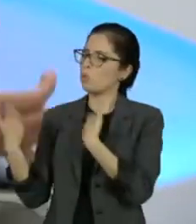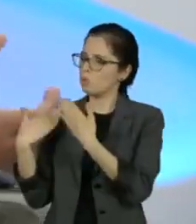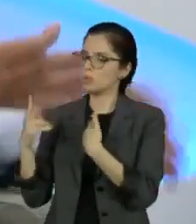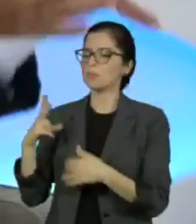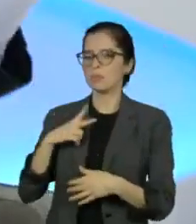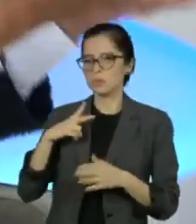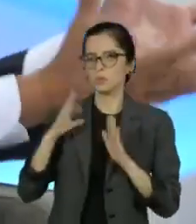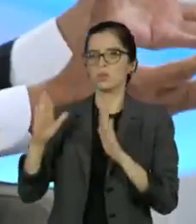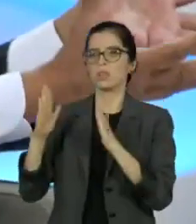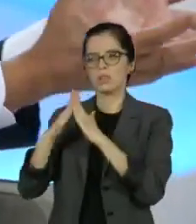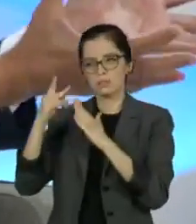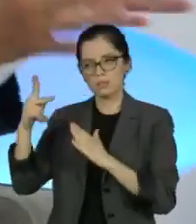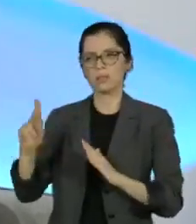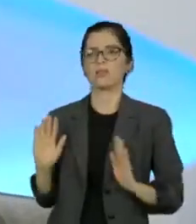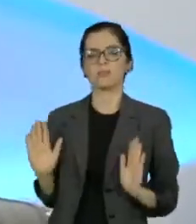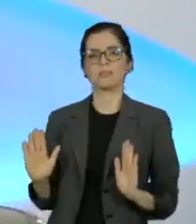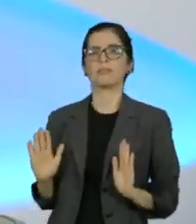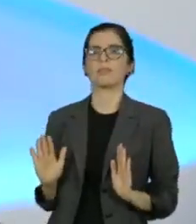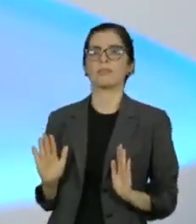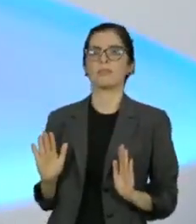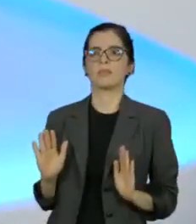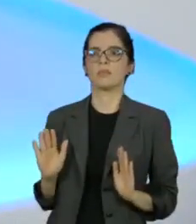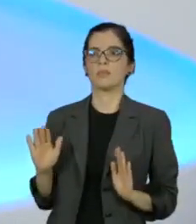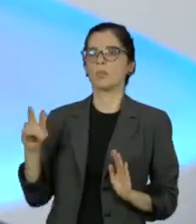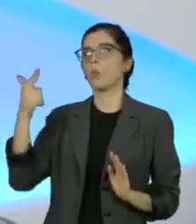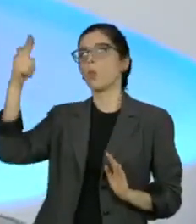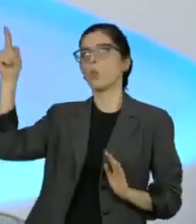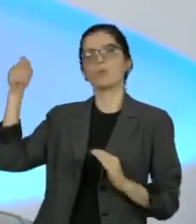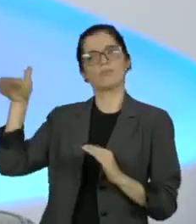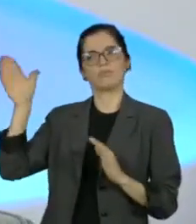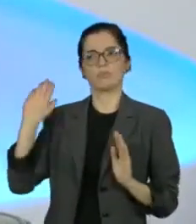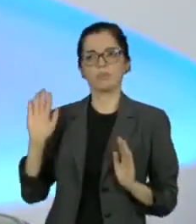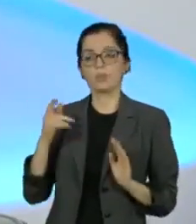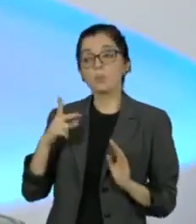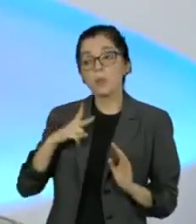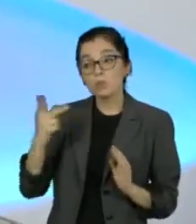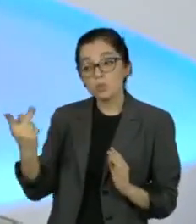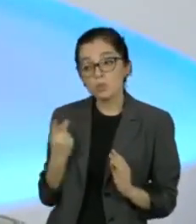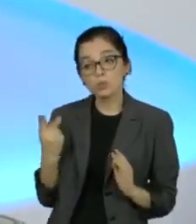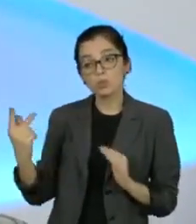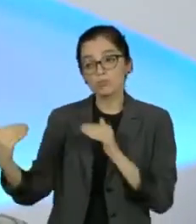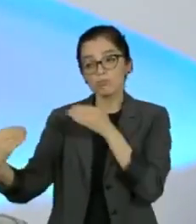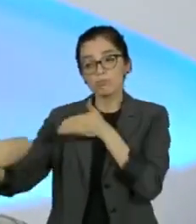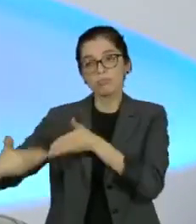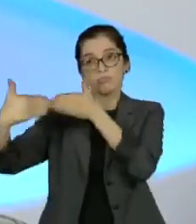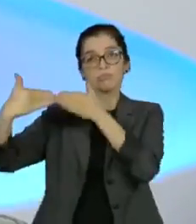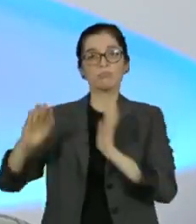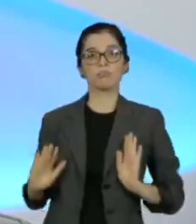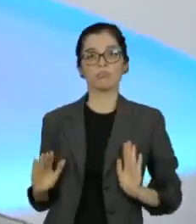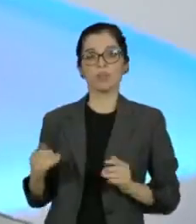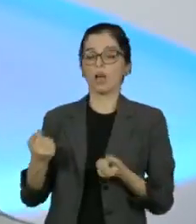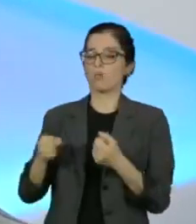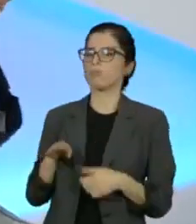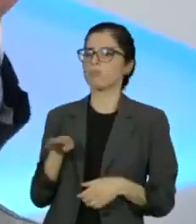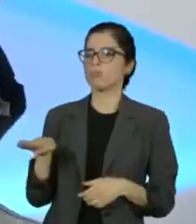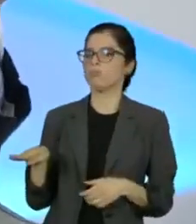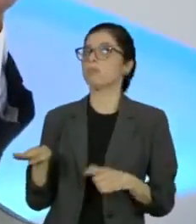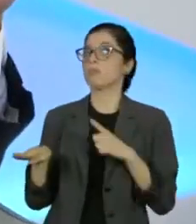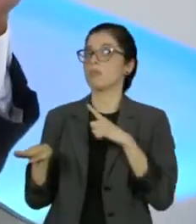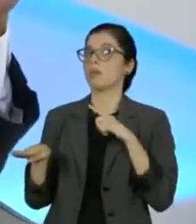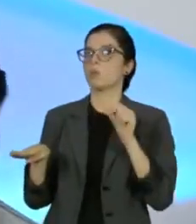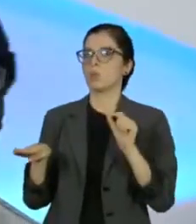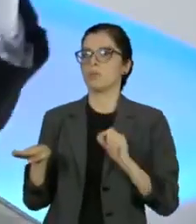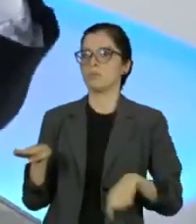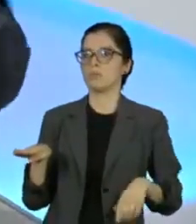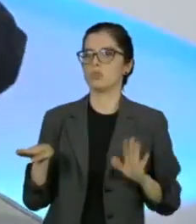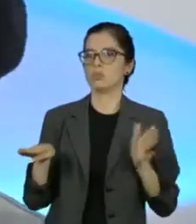e vou querer ele faz isso aí quando a gente chega na casa dele e parou na garagem abre o elevador no térreo